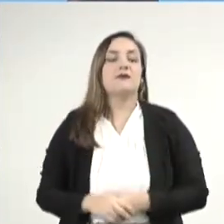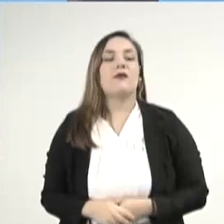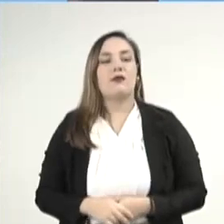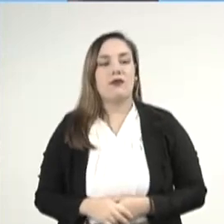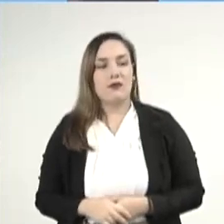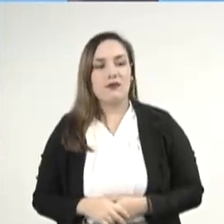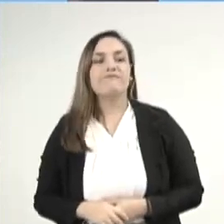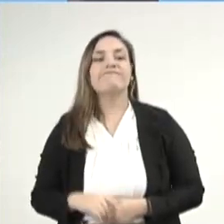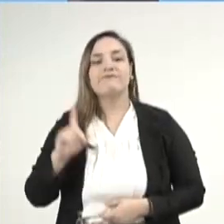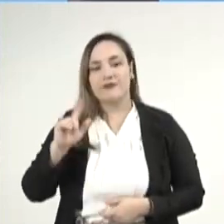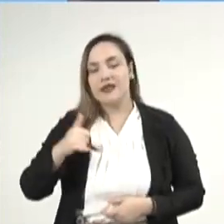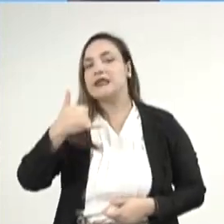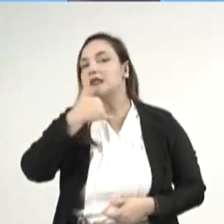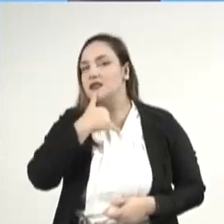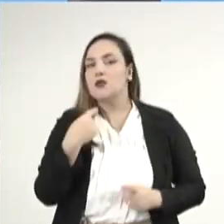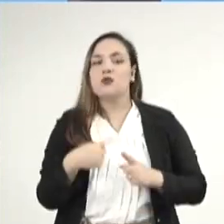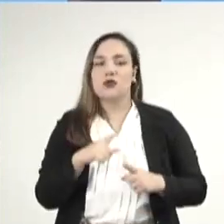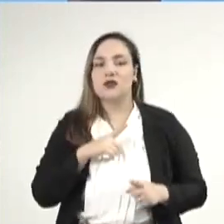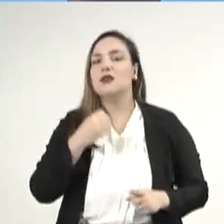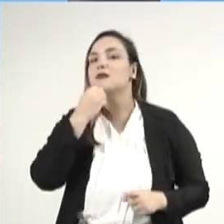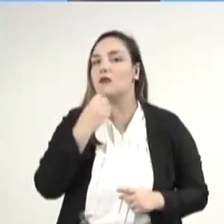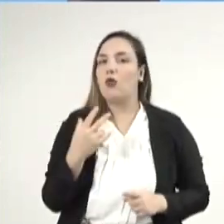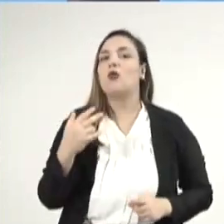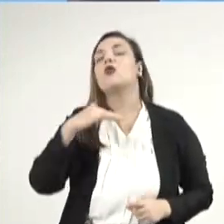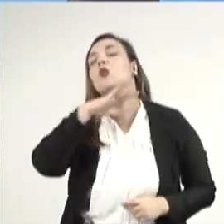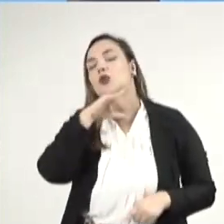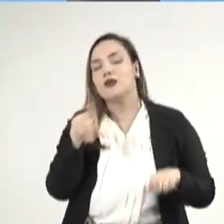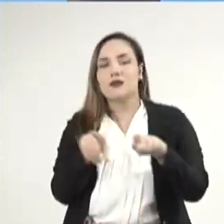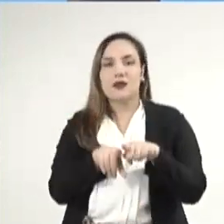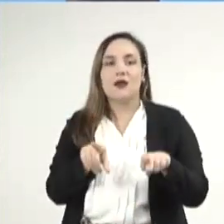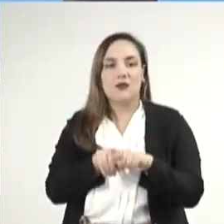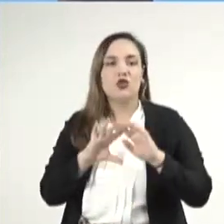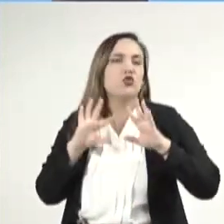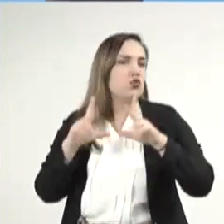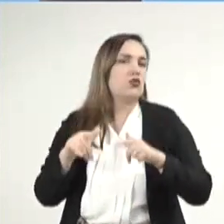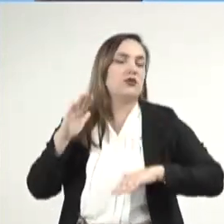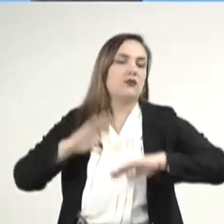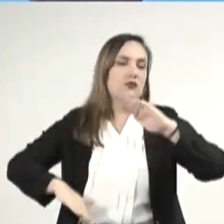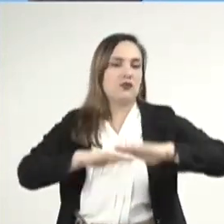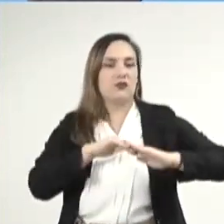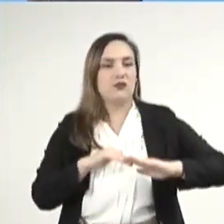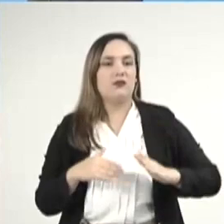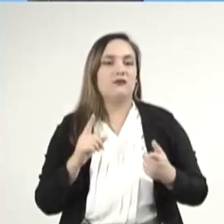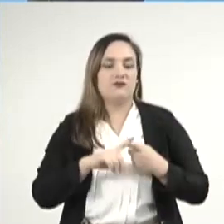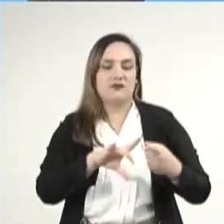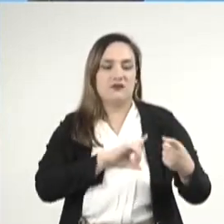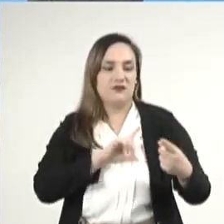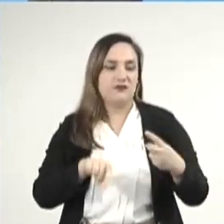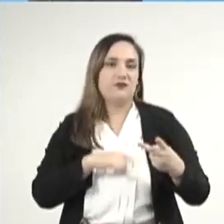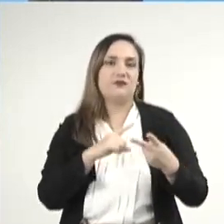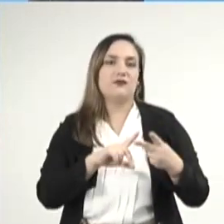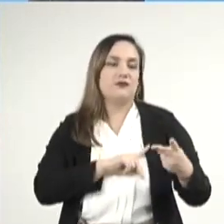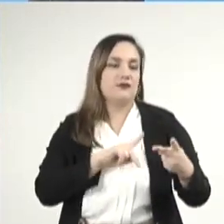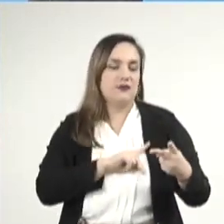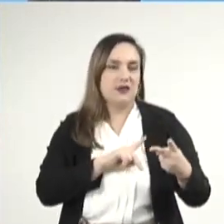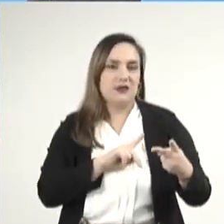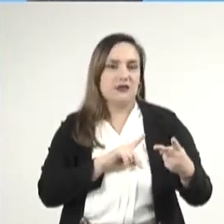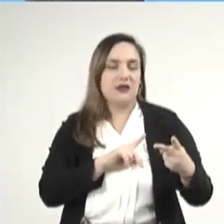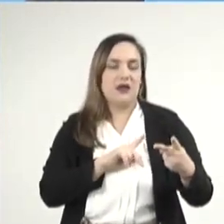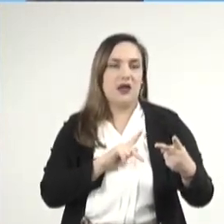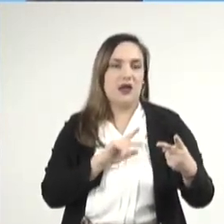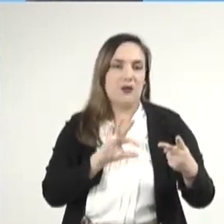Infelizmente, nós temos bons e ruins em todas as profissões. Exato. Como nos delegados, na Polícia Civil, na